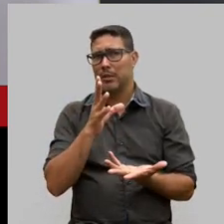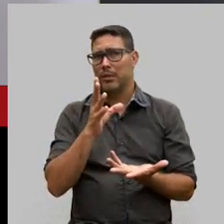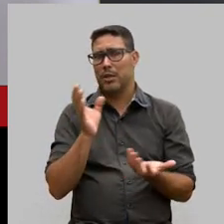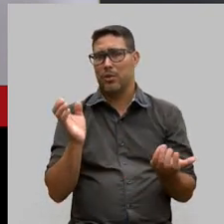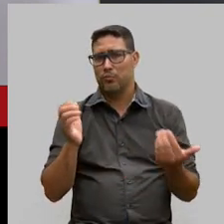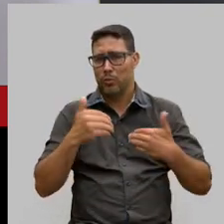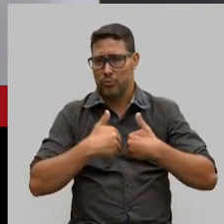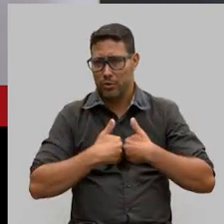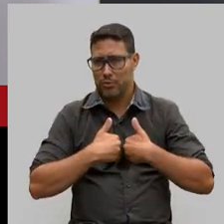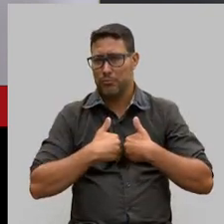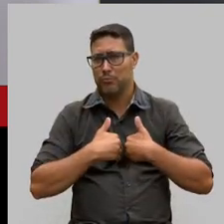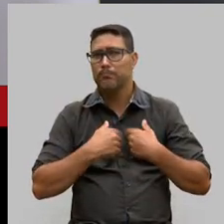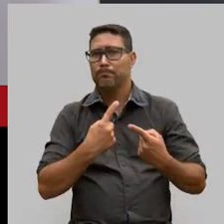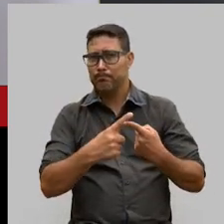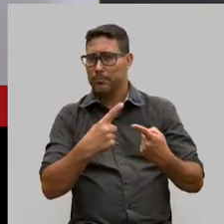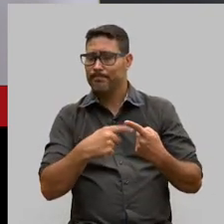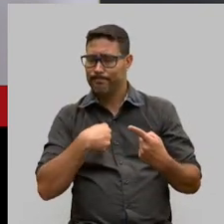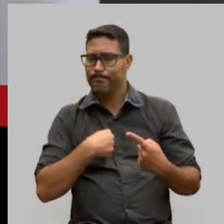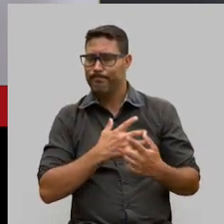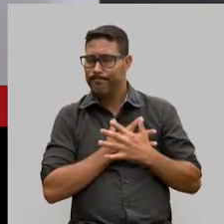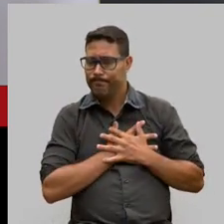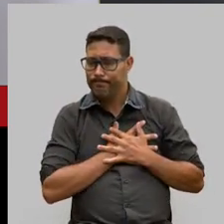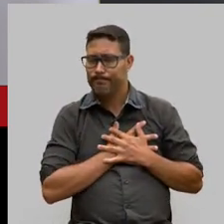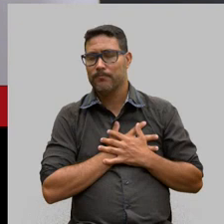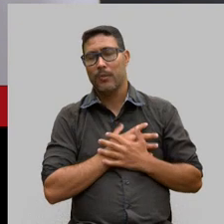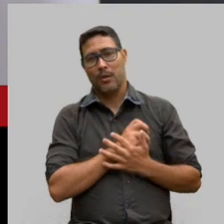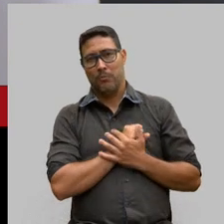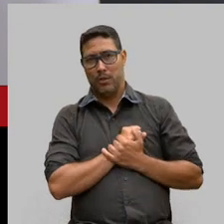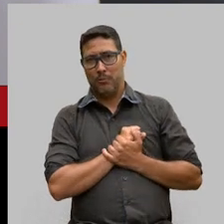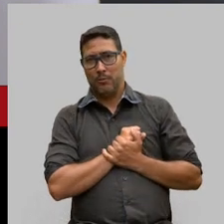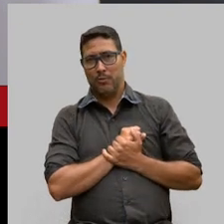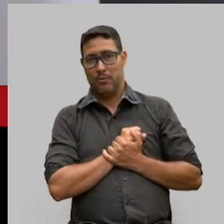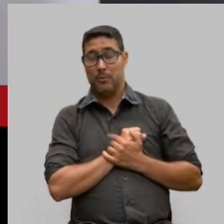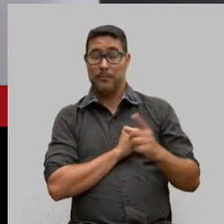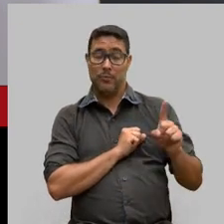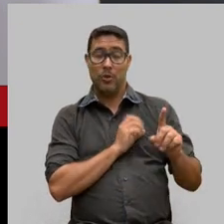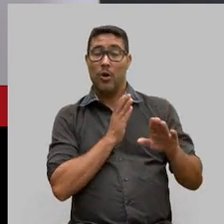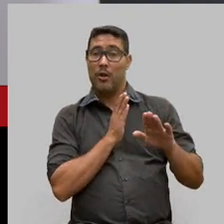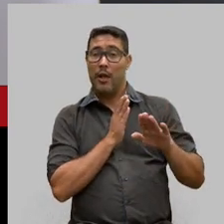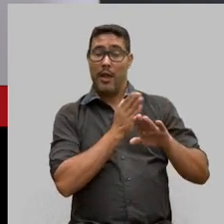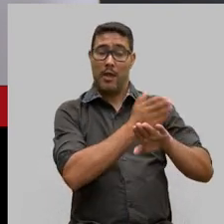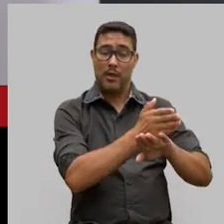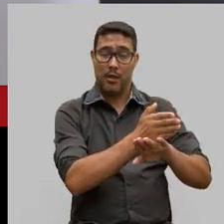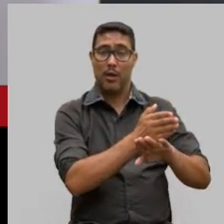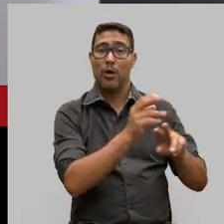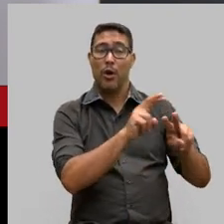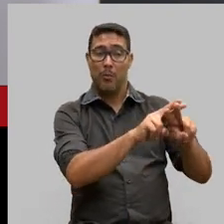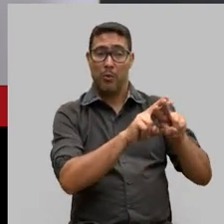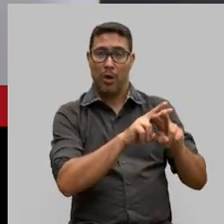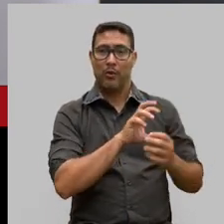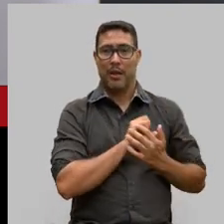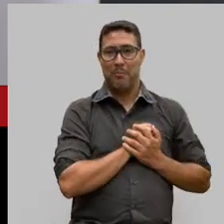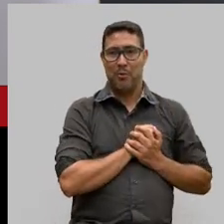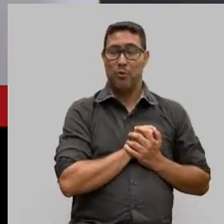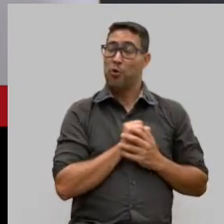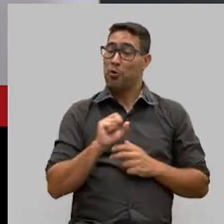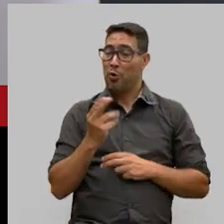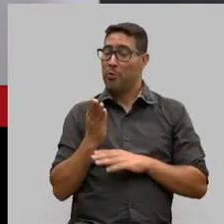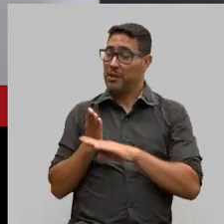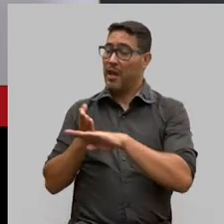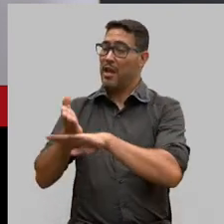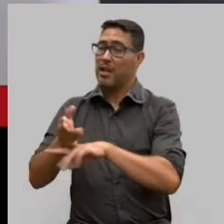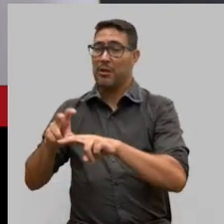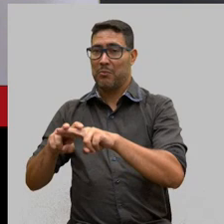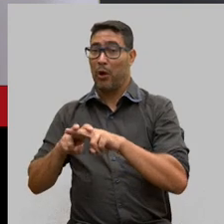amor nós temos duas opções ou entre pelo sofrimento ou entre pelo amor eu entrei